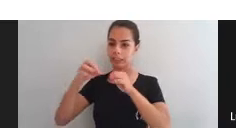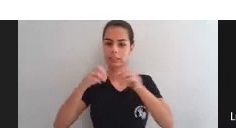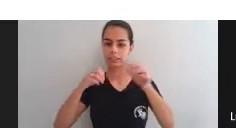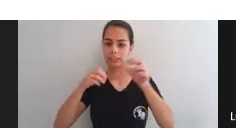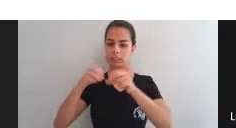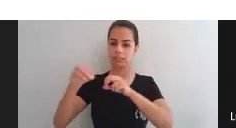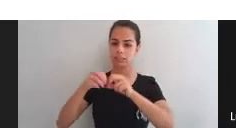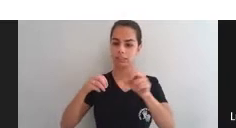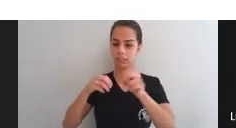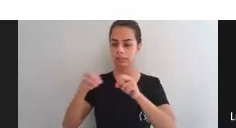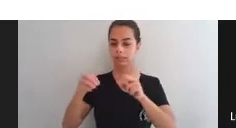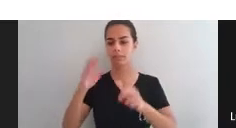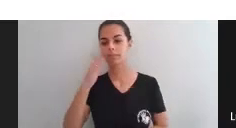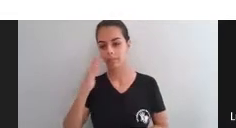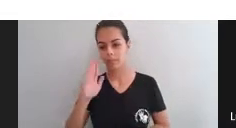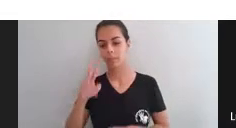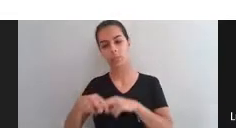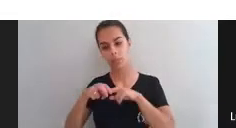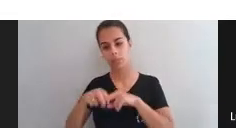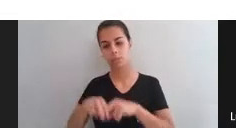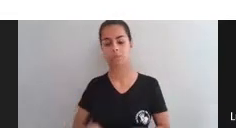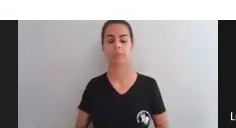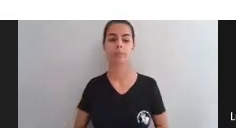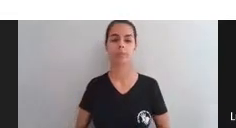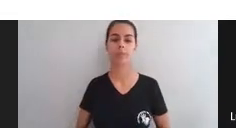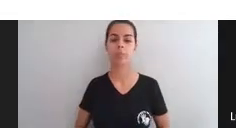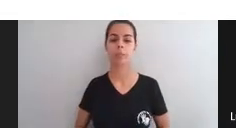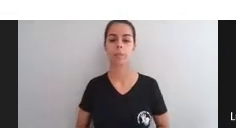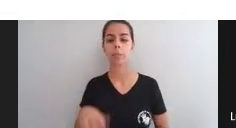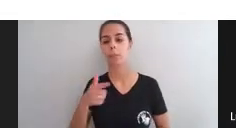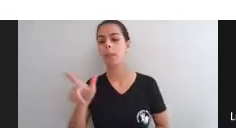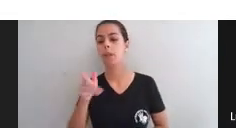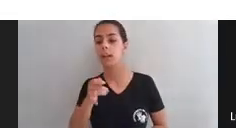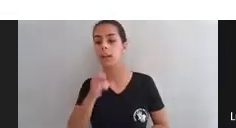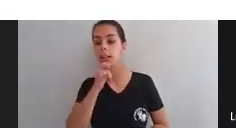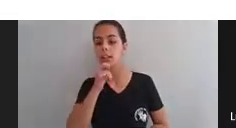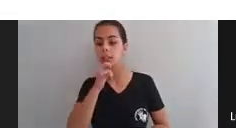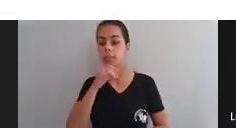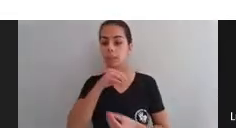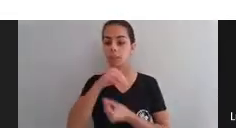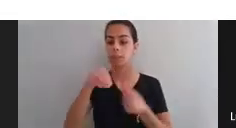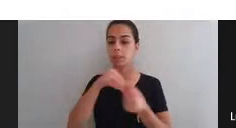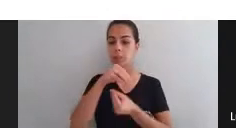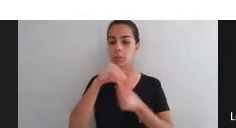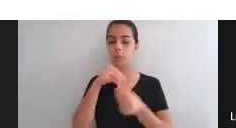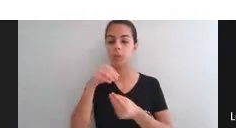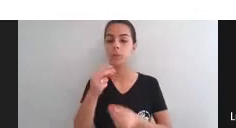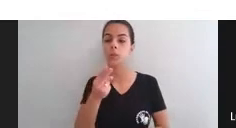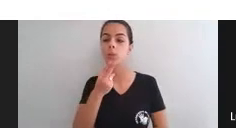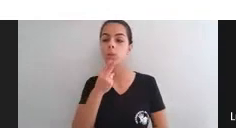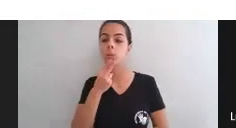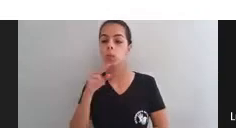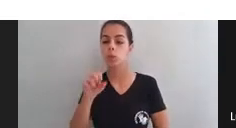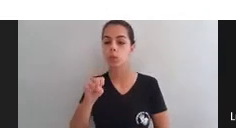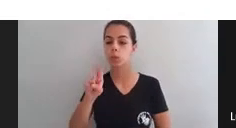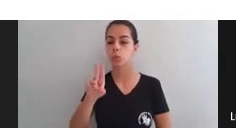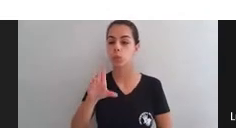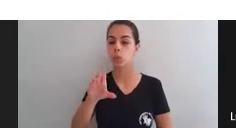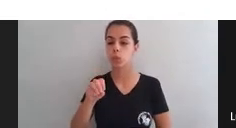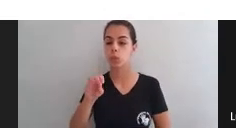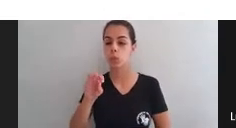coisa. Enfim, um outro exemplo, mistura de suco-tangue, né? No início você tem